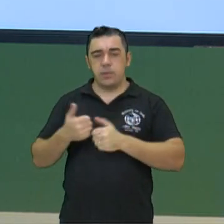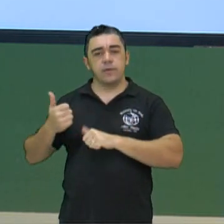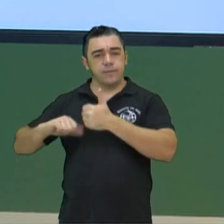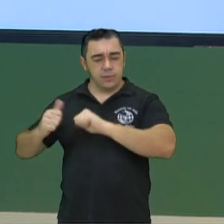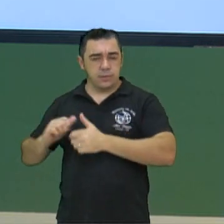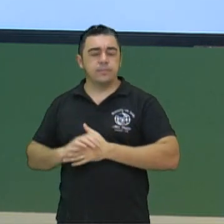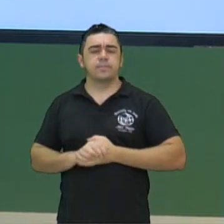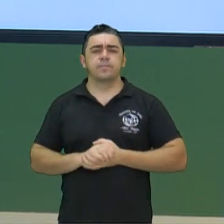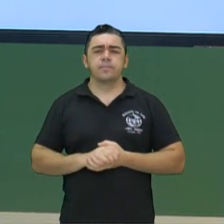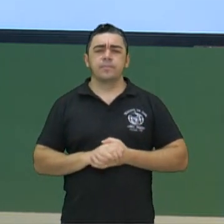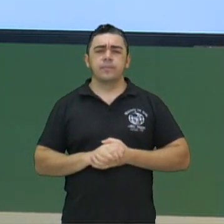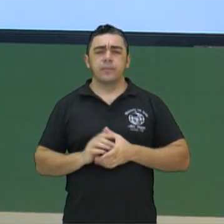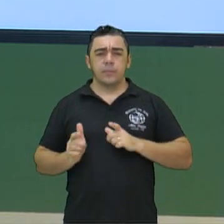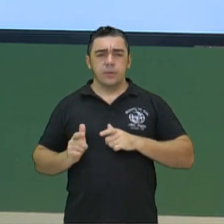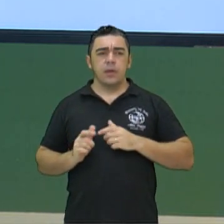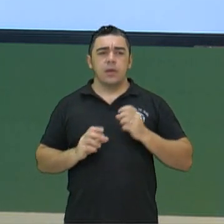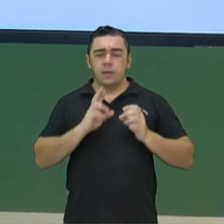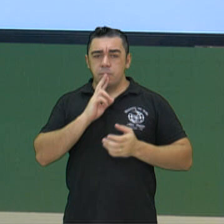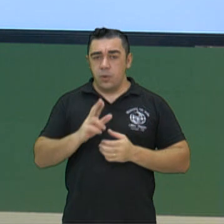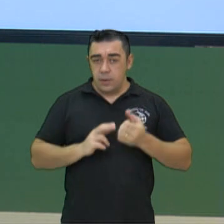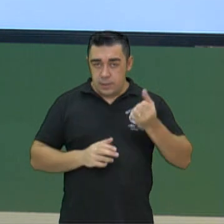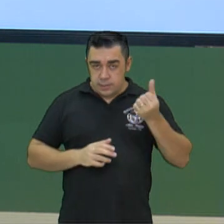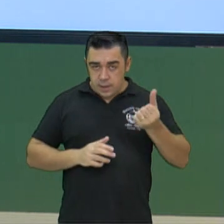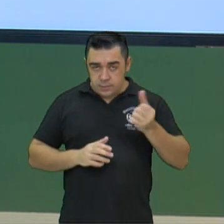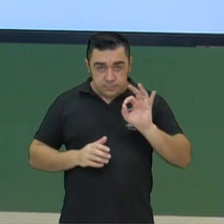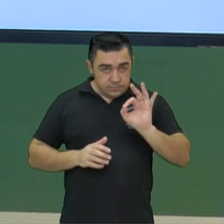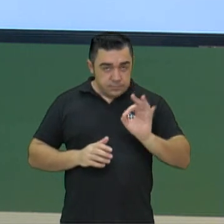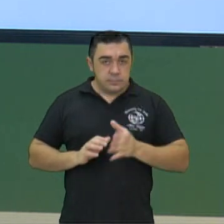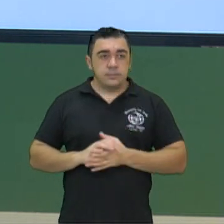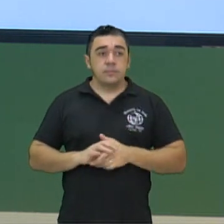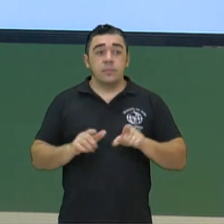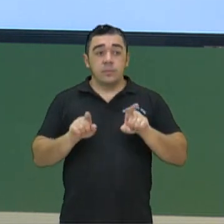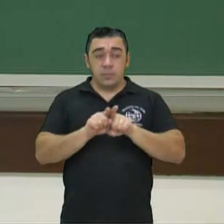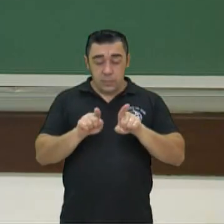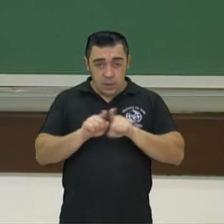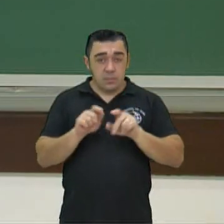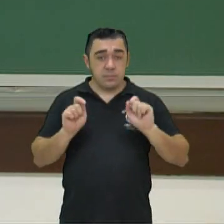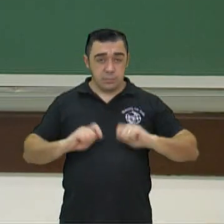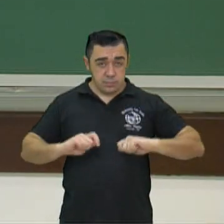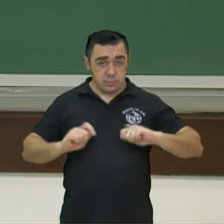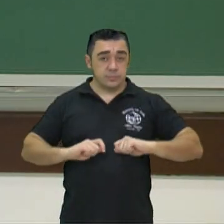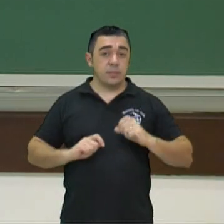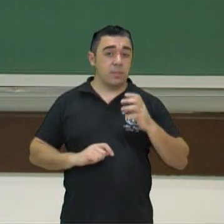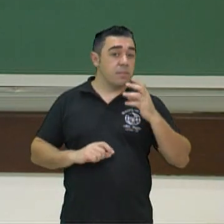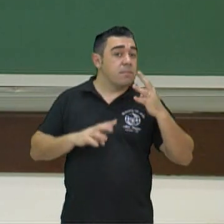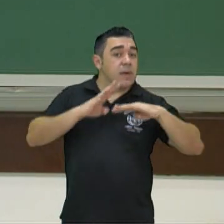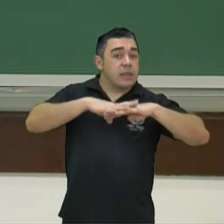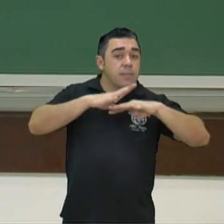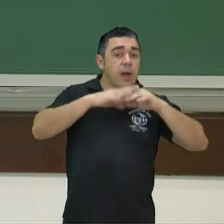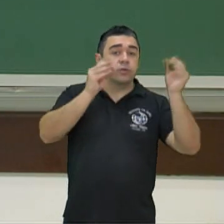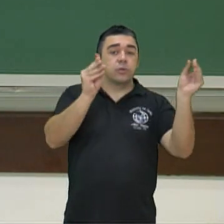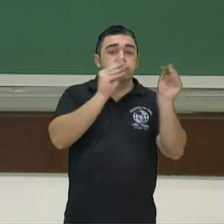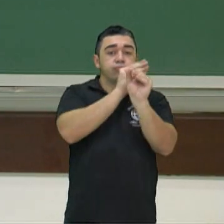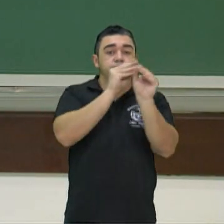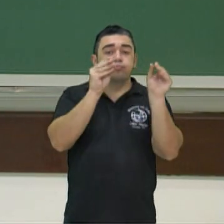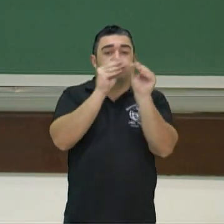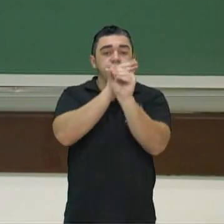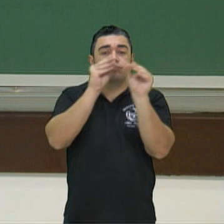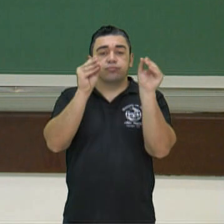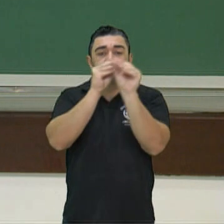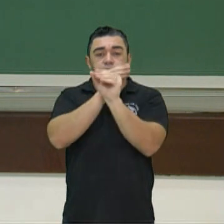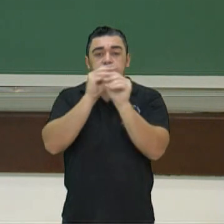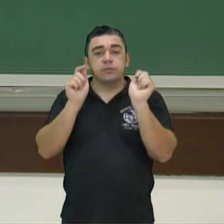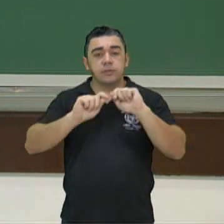que vai nos resultar em 6. Aí, eu também posso trocar os livros de matemática de lugar.